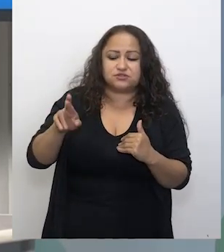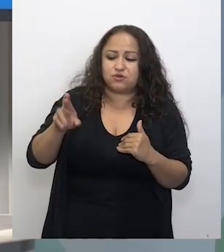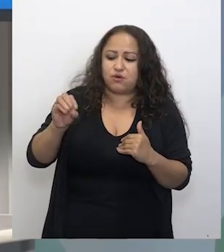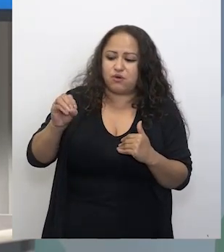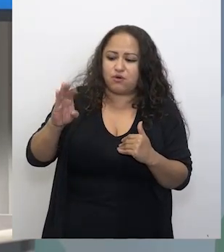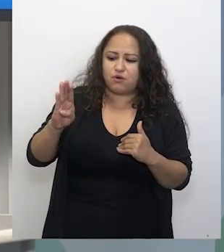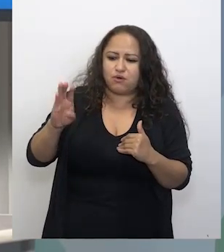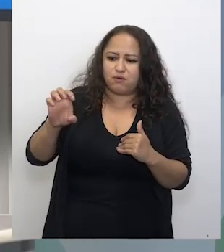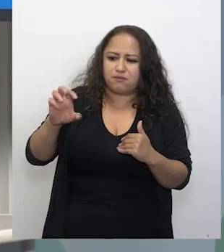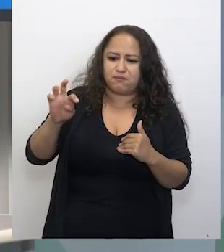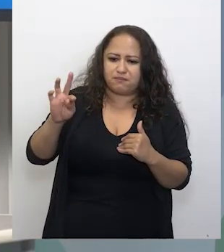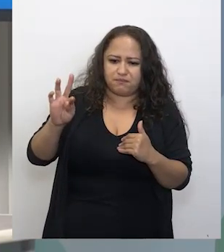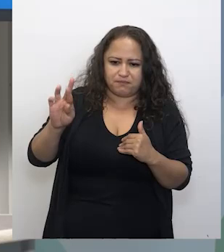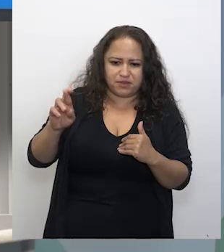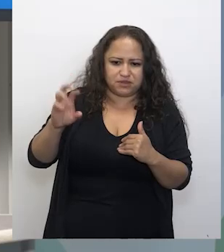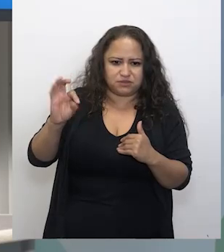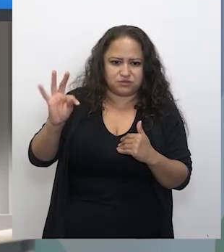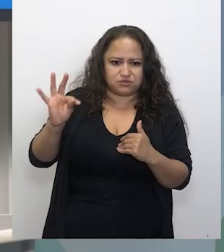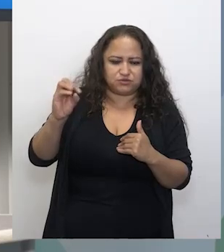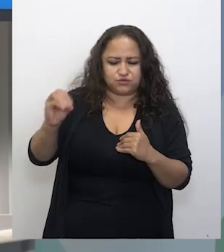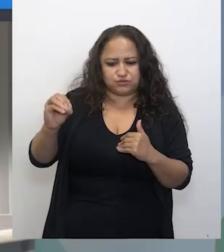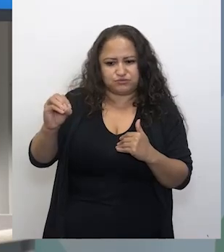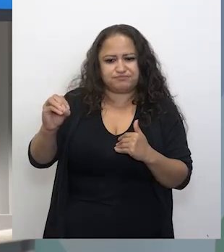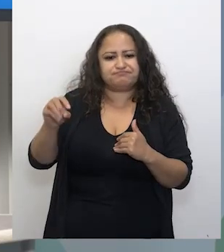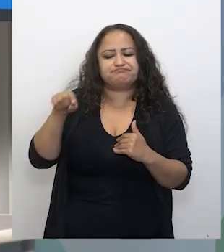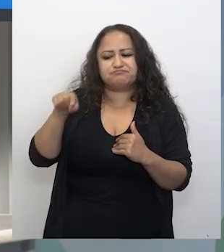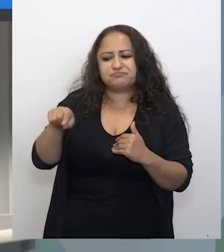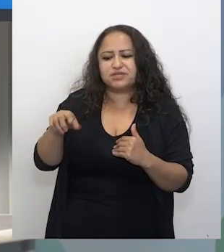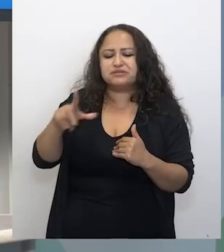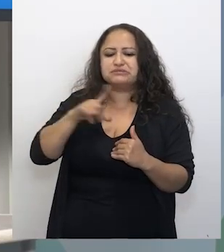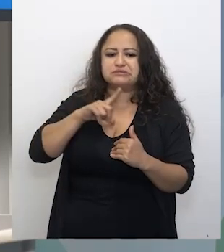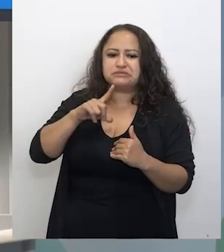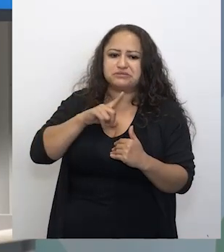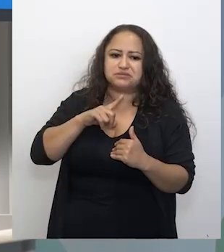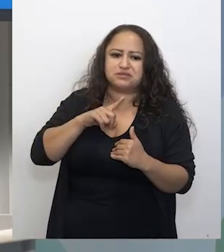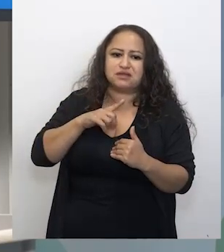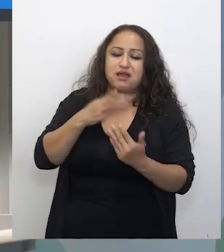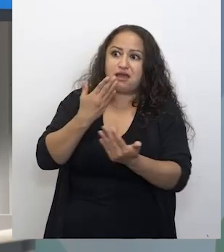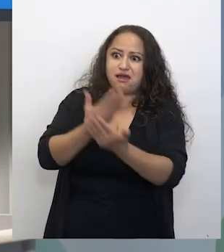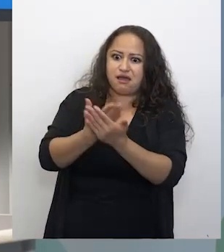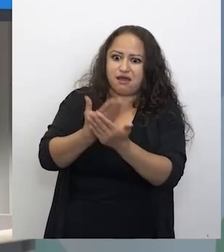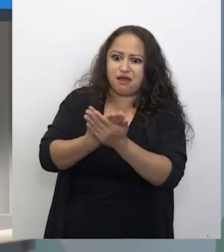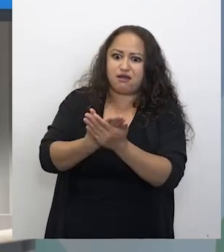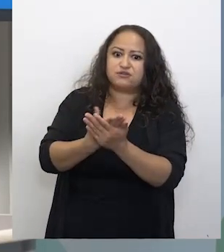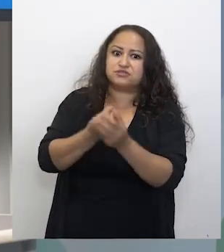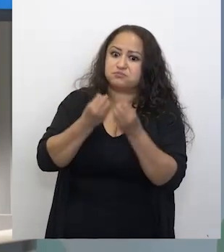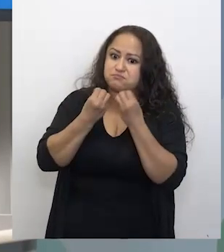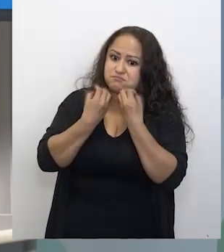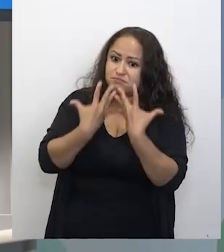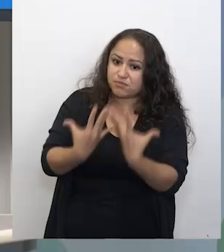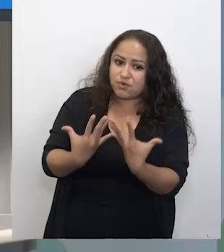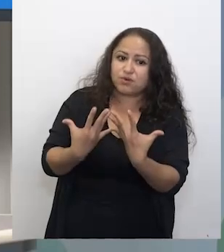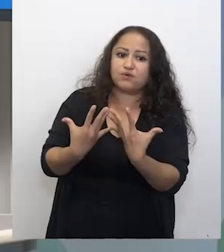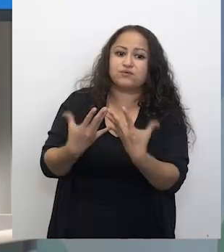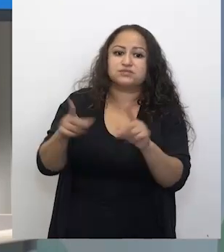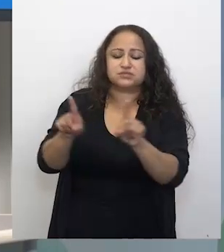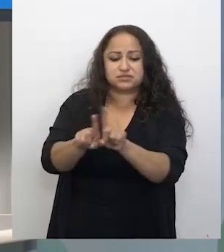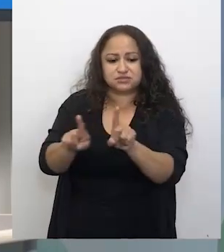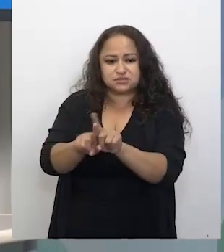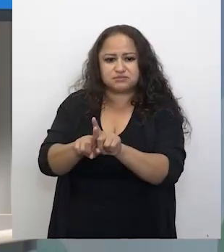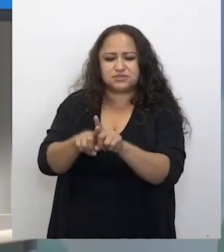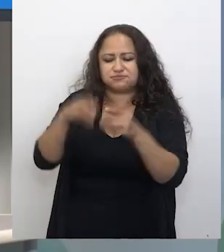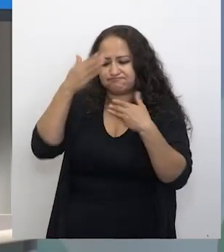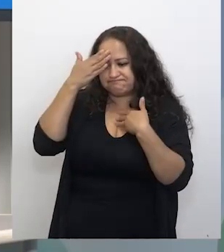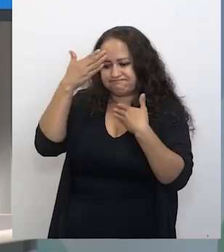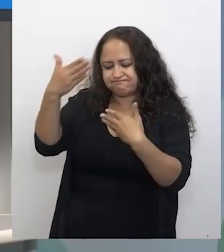nossa cultura. Então, o Roberto Machado ele tinha aulas muito didáticas a respeito de Nietzsche também. Então, fica